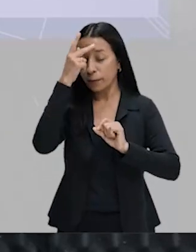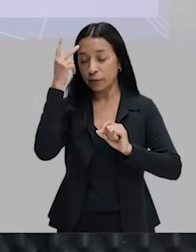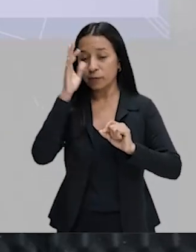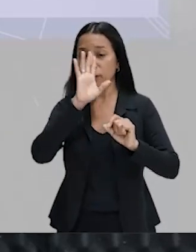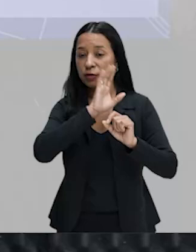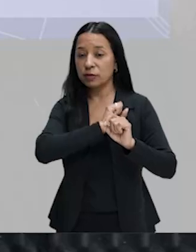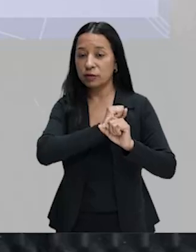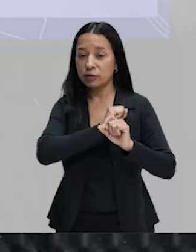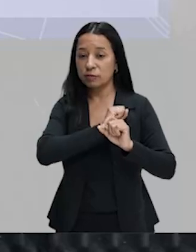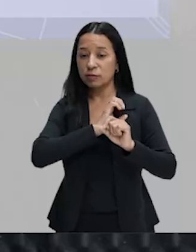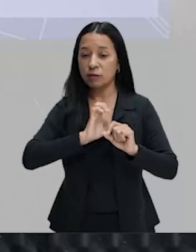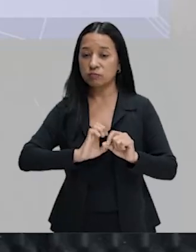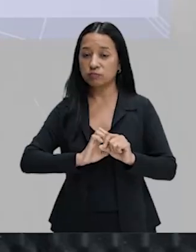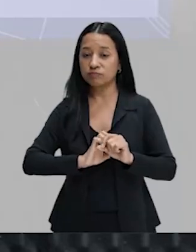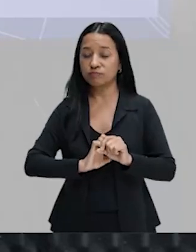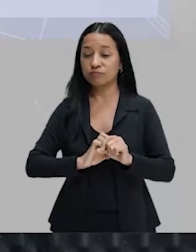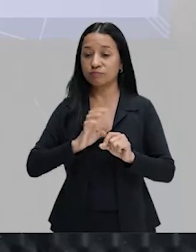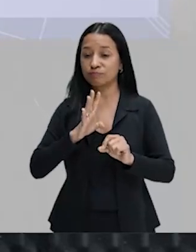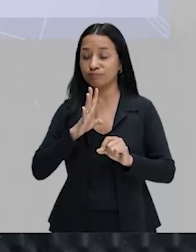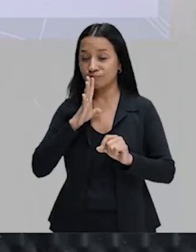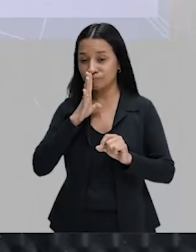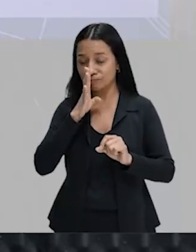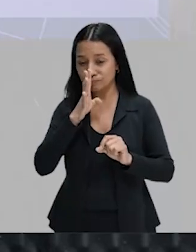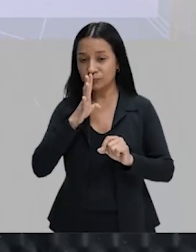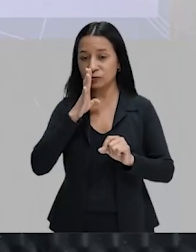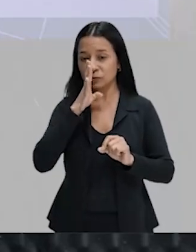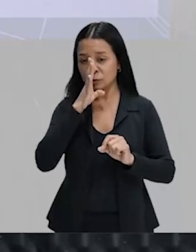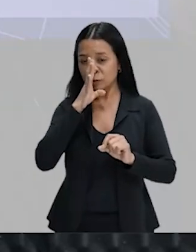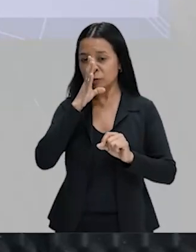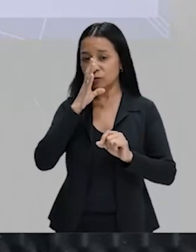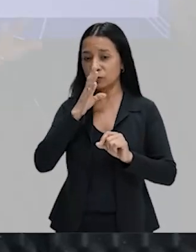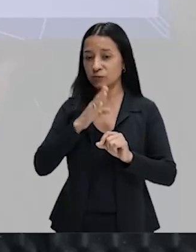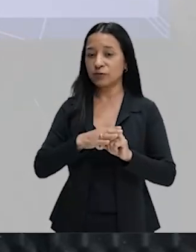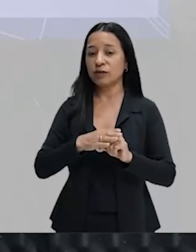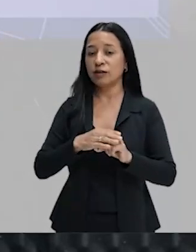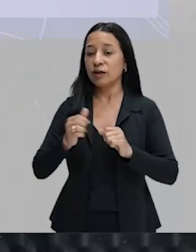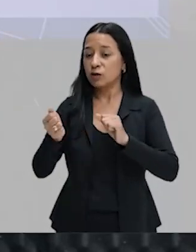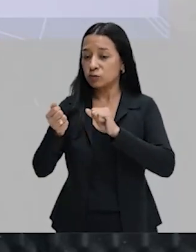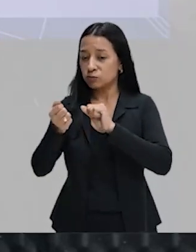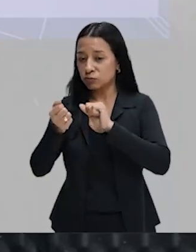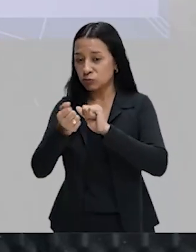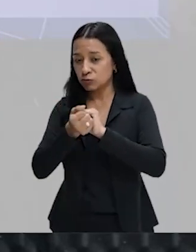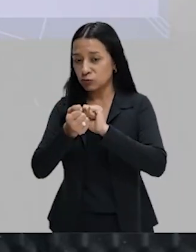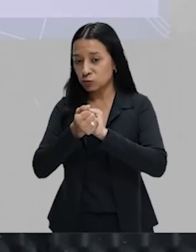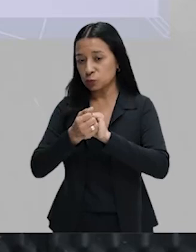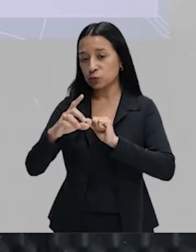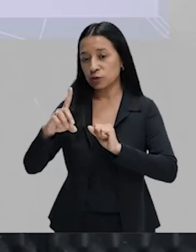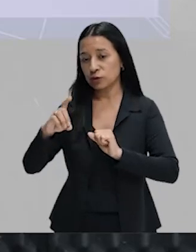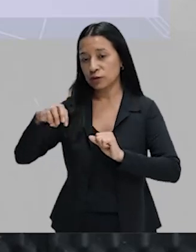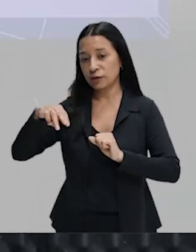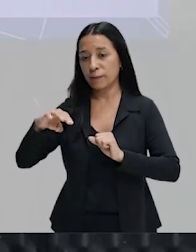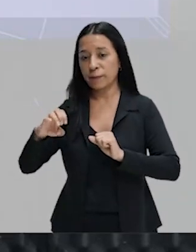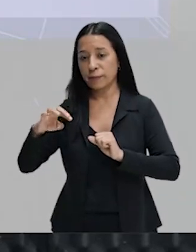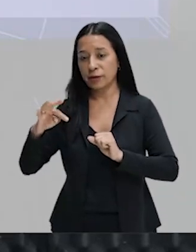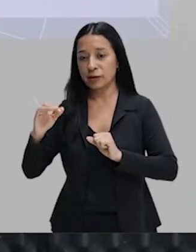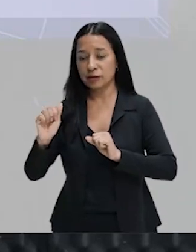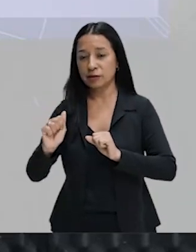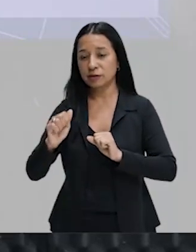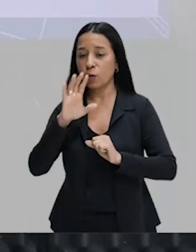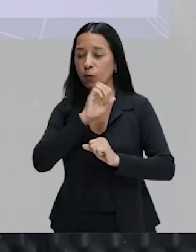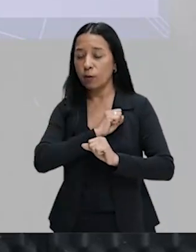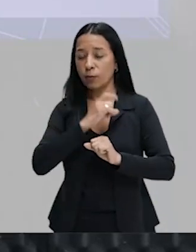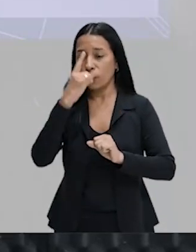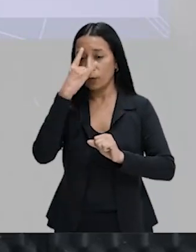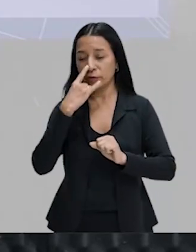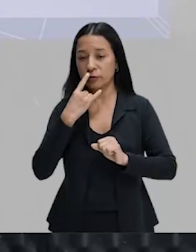ama exageradamente está sendo conduzida pela doidice, pela demência, porque o amor é cego. Uma